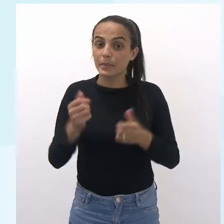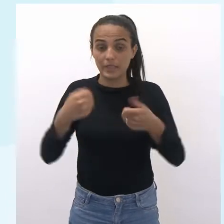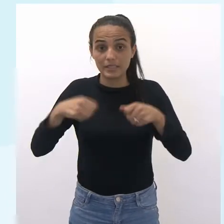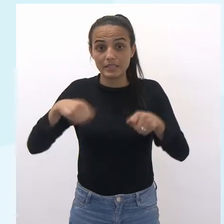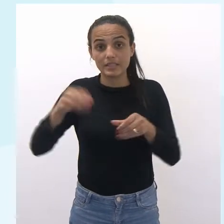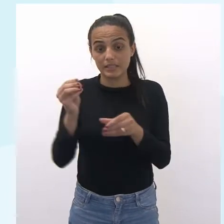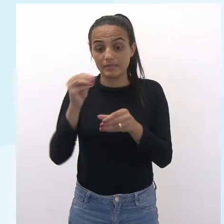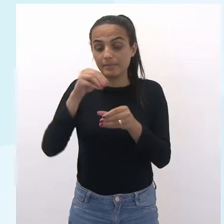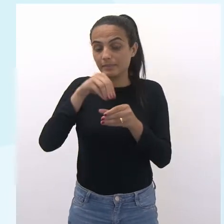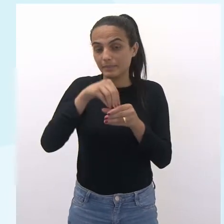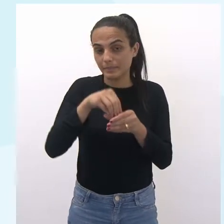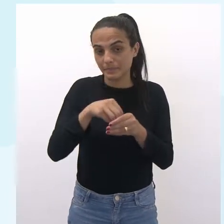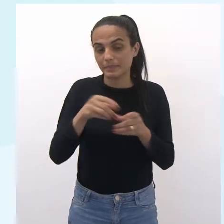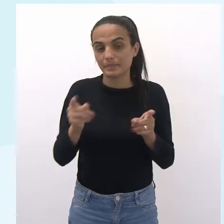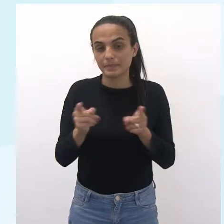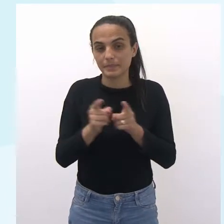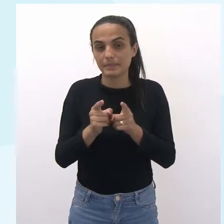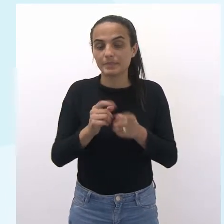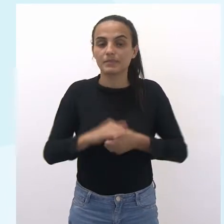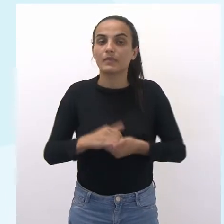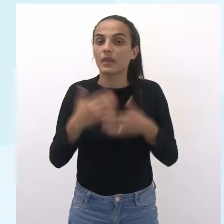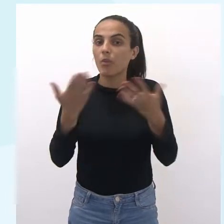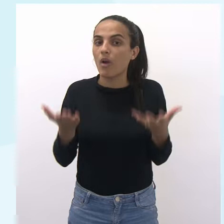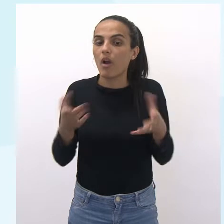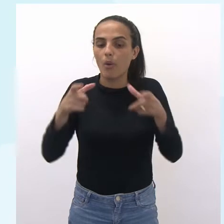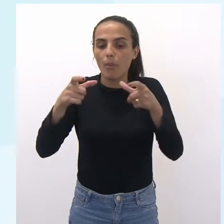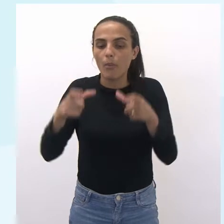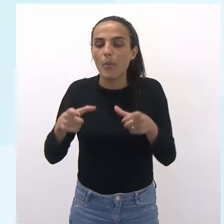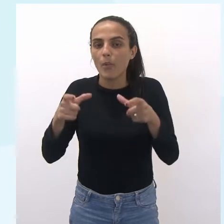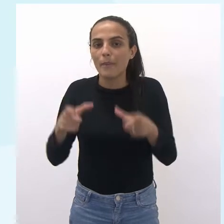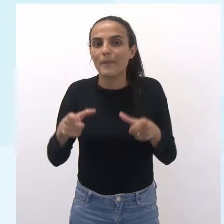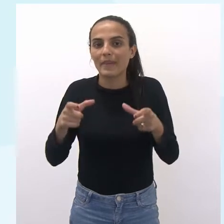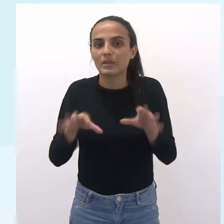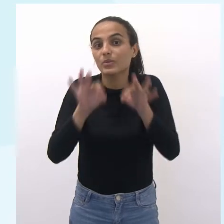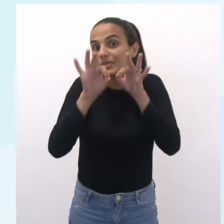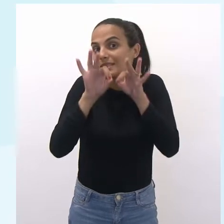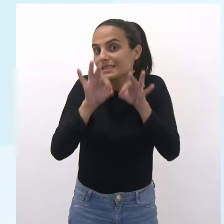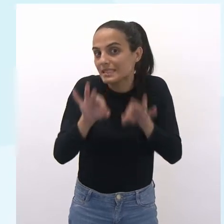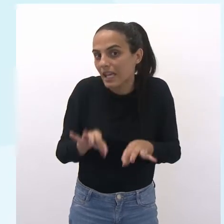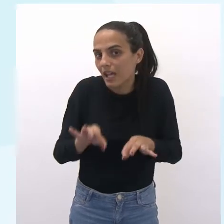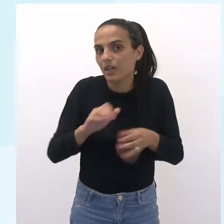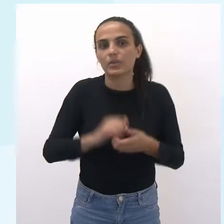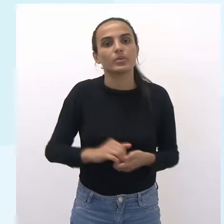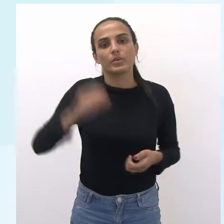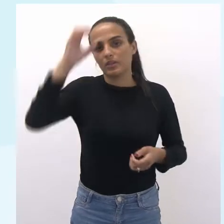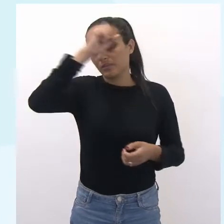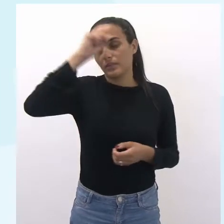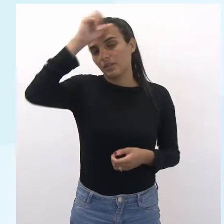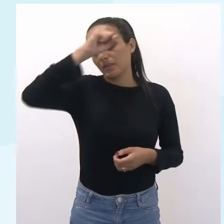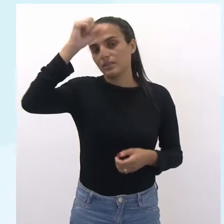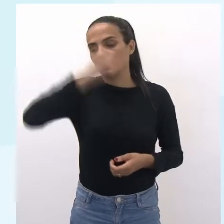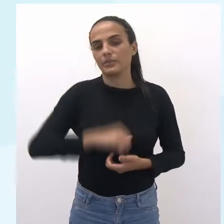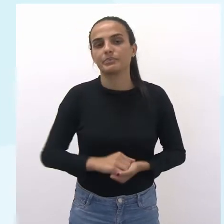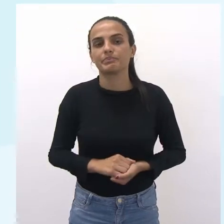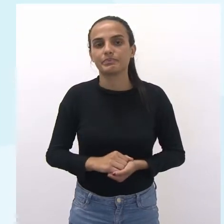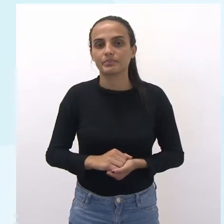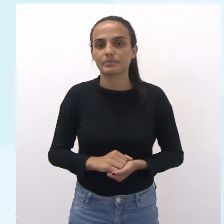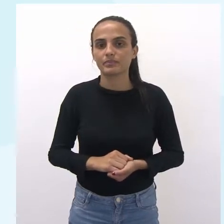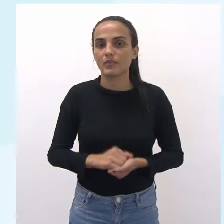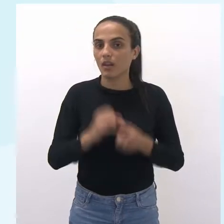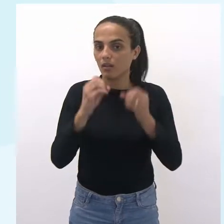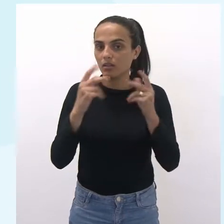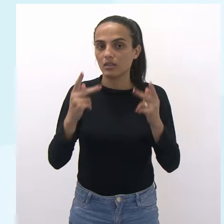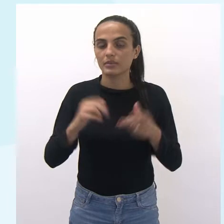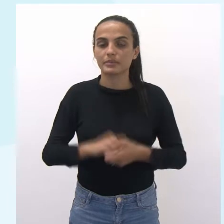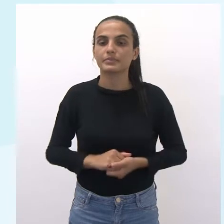isso. Qual é o momento específico daquela situação de aprendizagem, ok? A